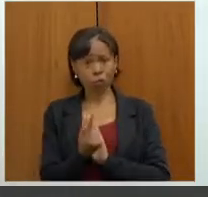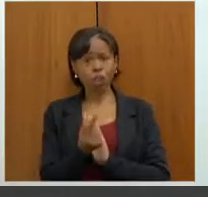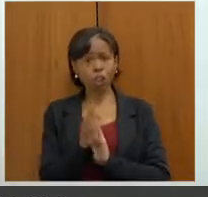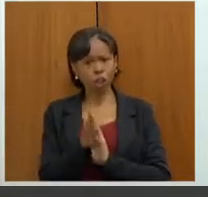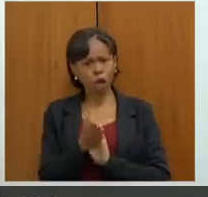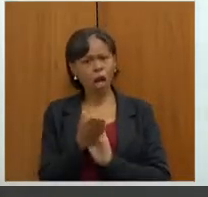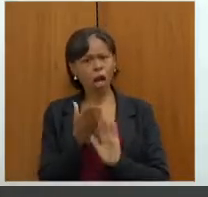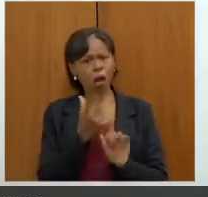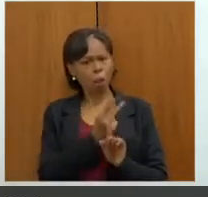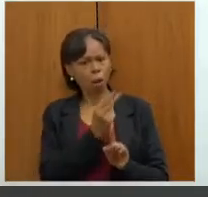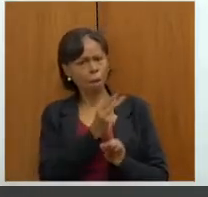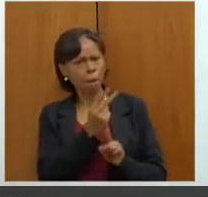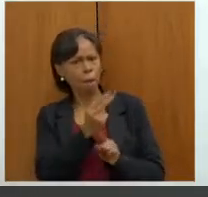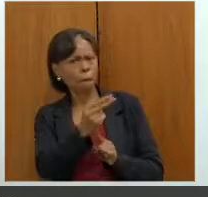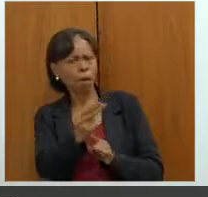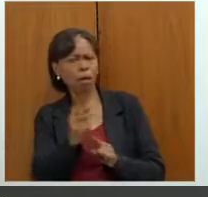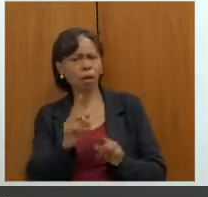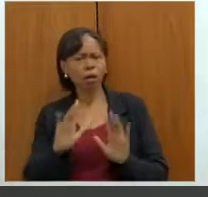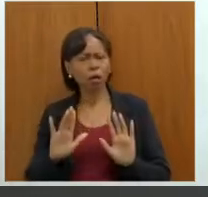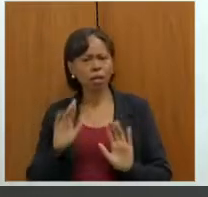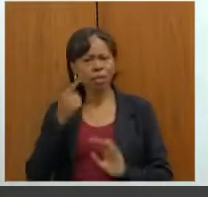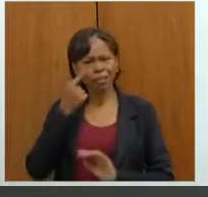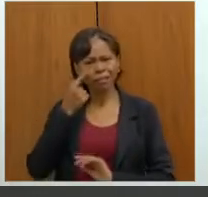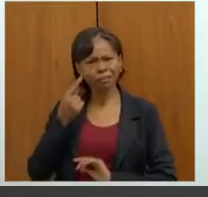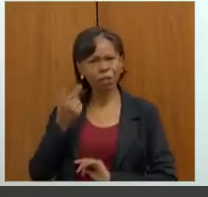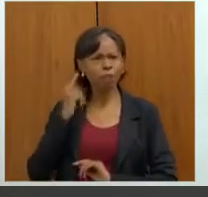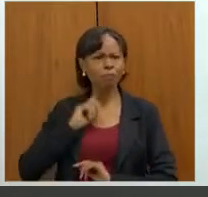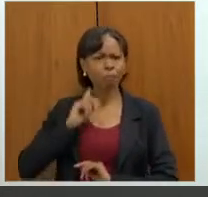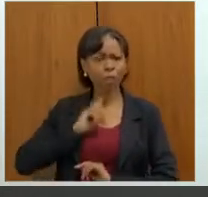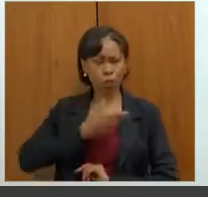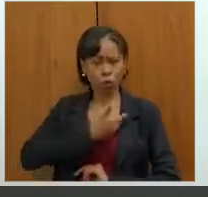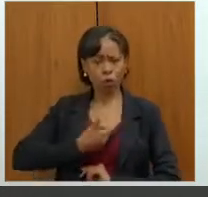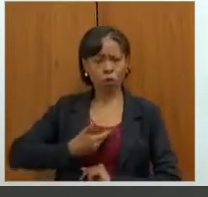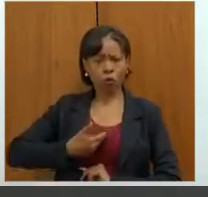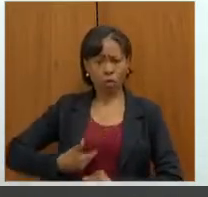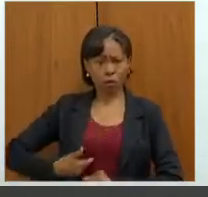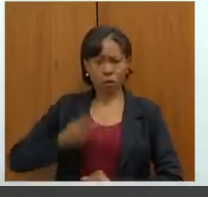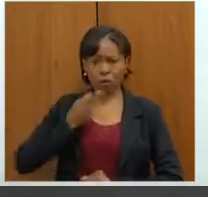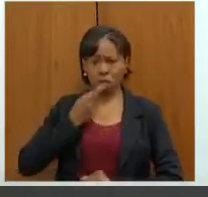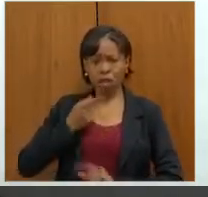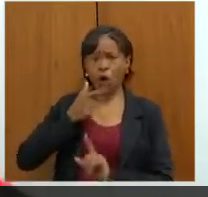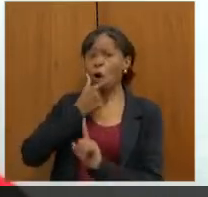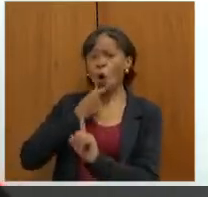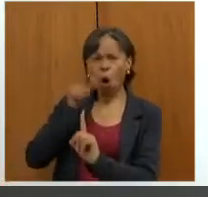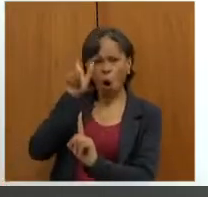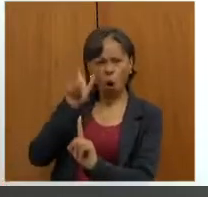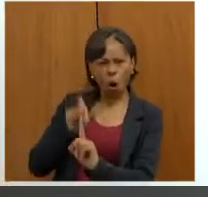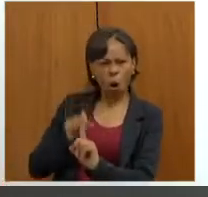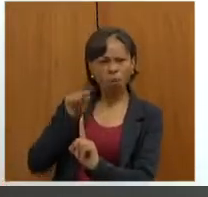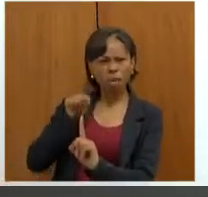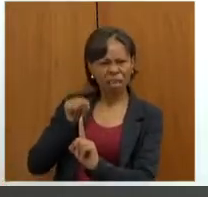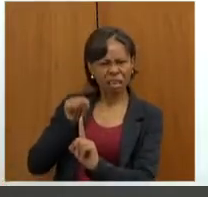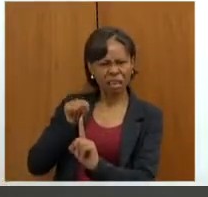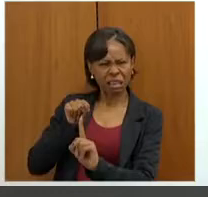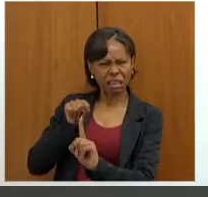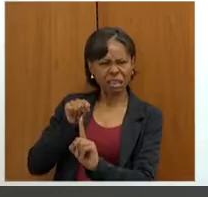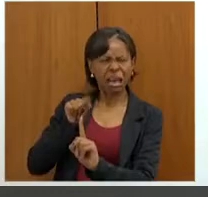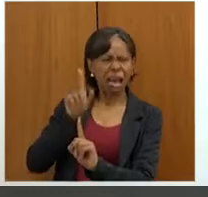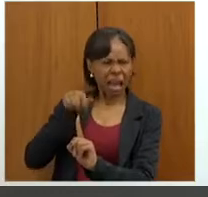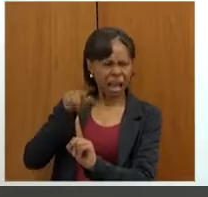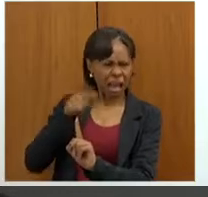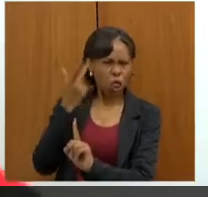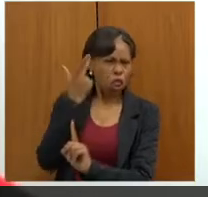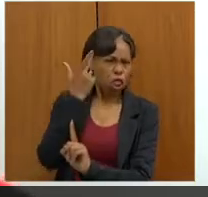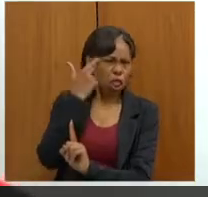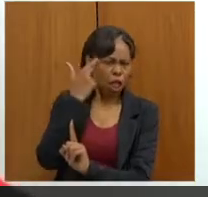no local haviam absurdo de que é da natureza do homem agride não é da nossa natureza do ser humano a grande